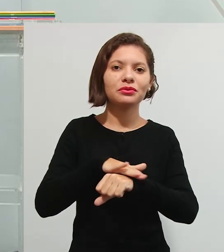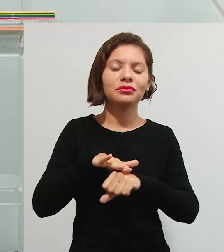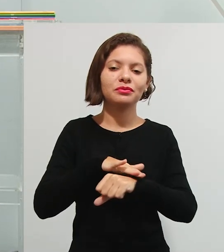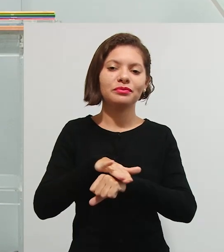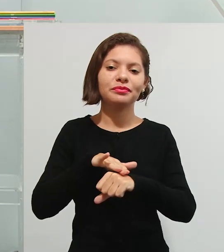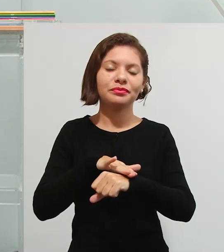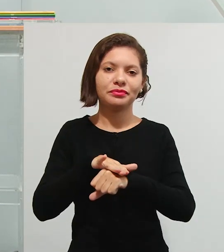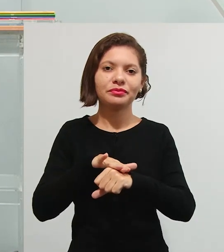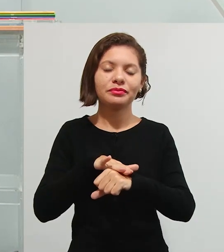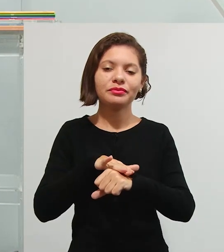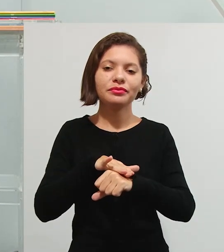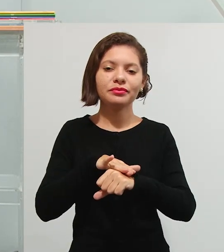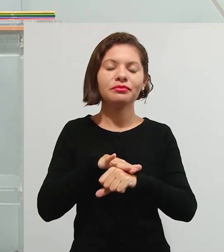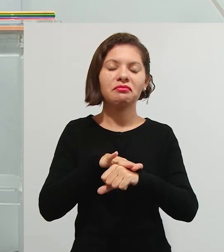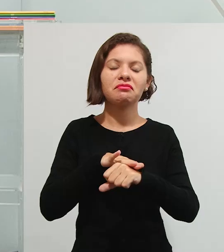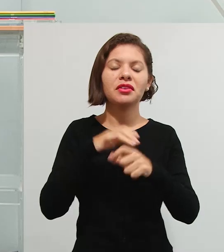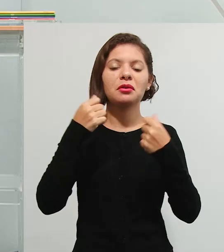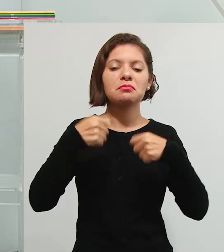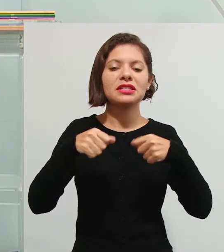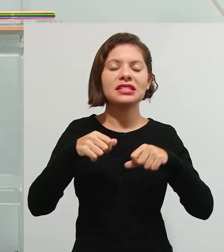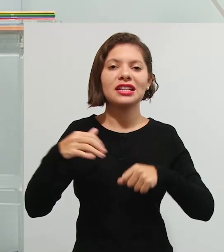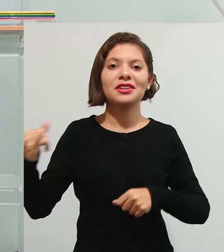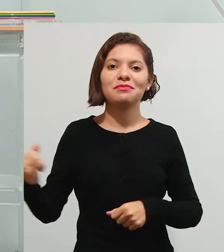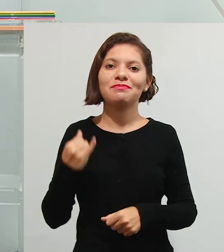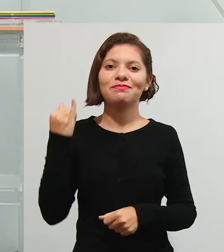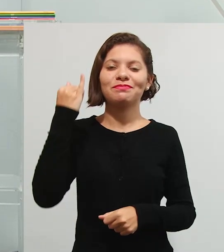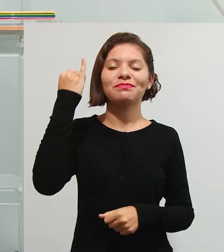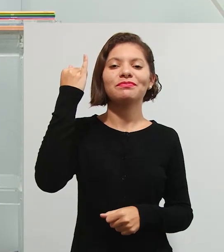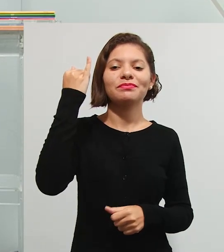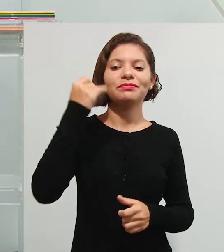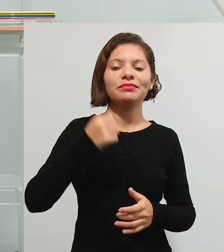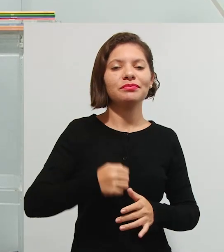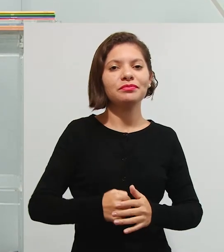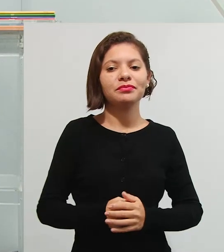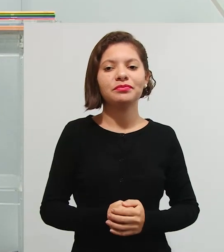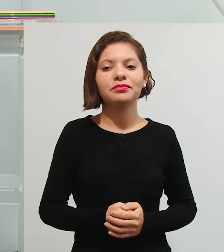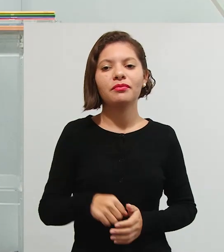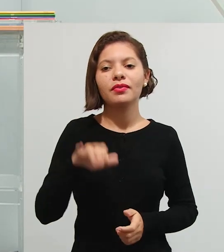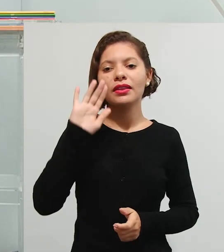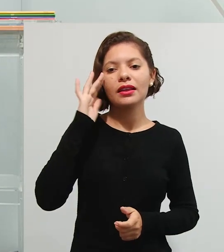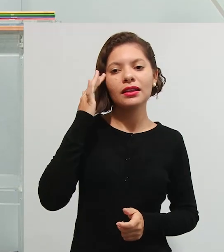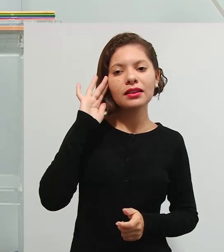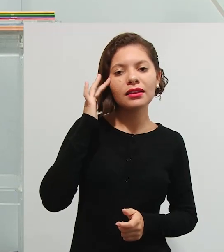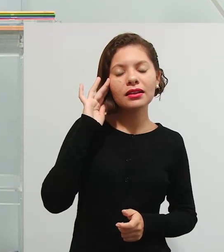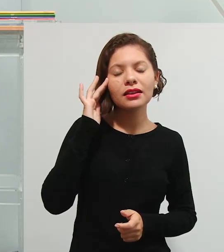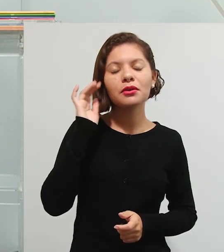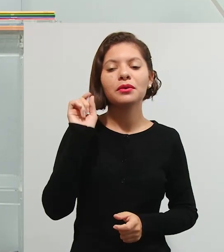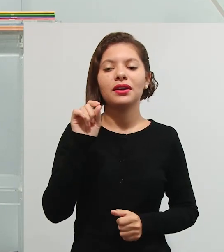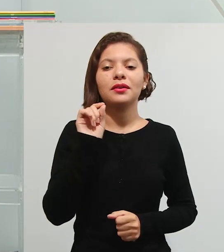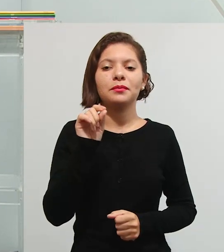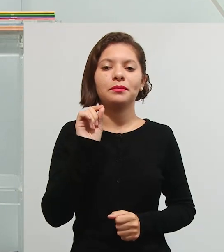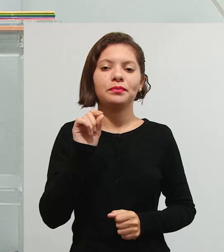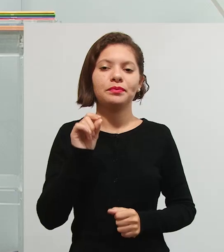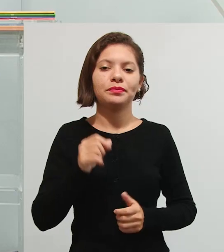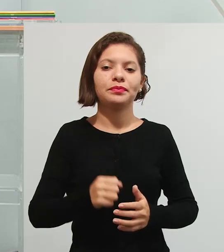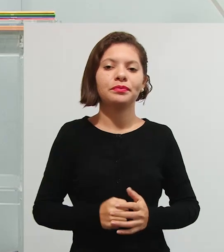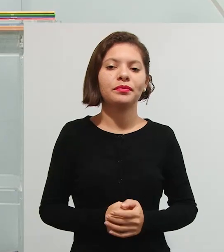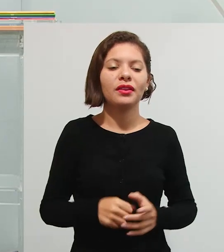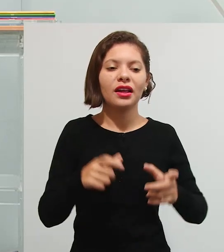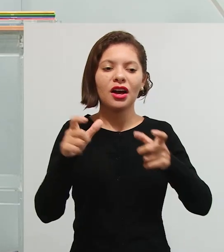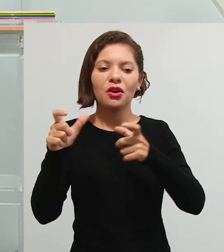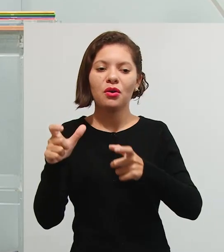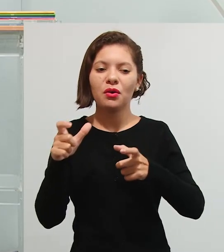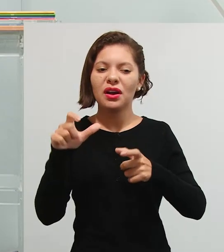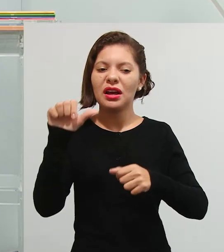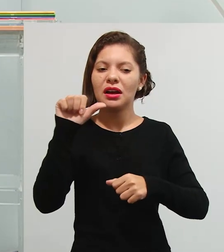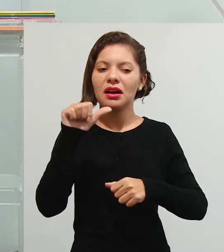né? Sensibilidade e diálogo. Então, é necessário que haja sensibilidade e diálogo para entender que o momento, de repente, não